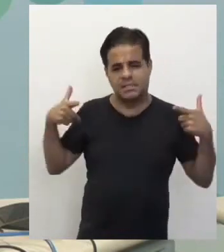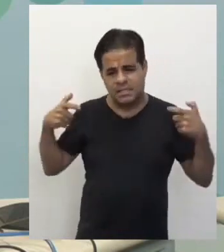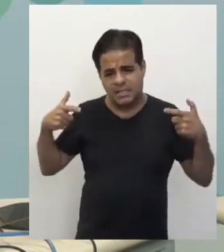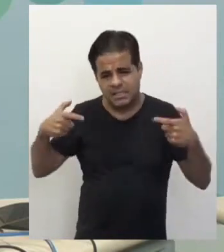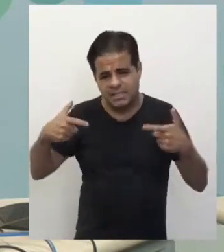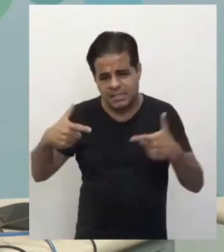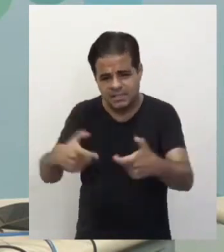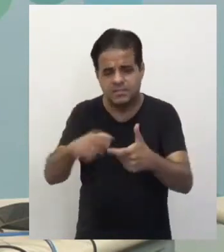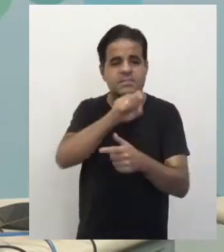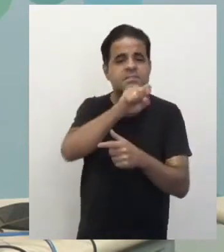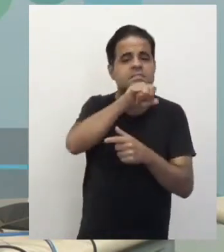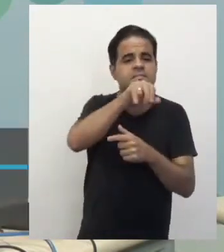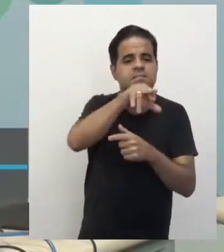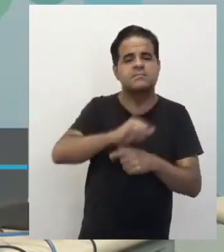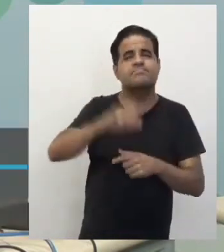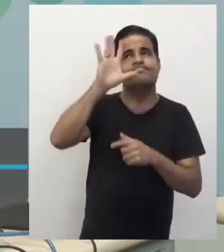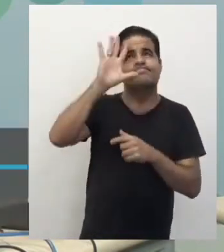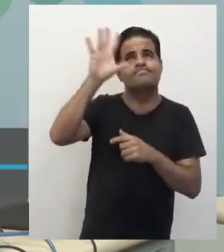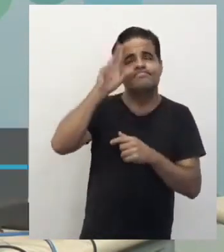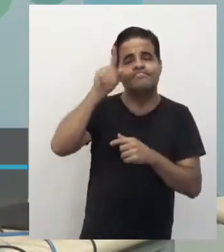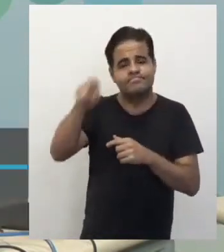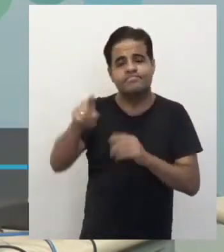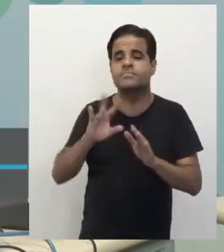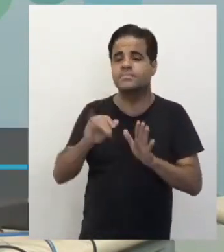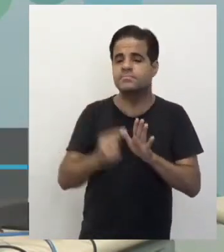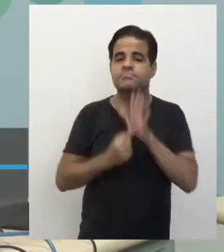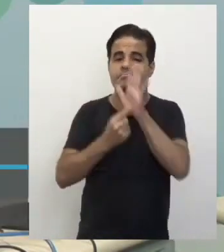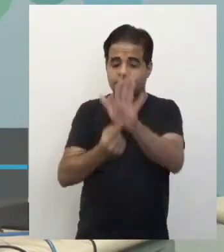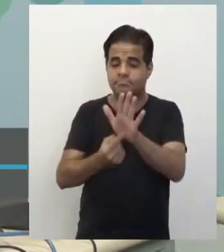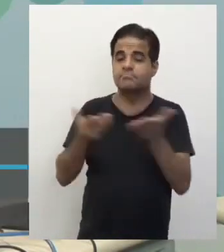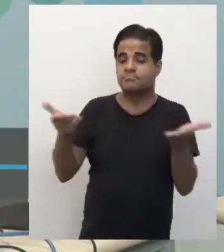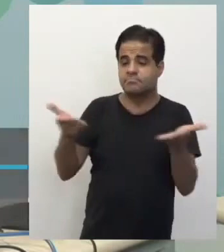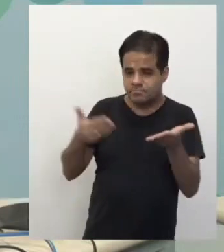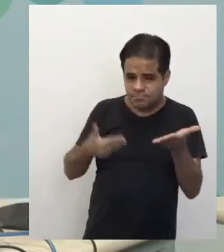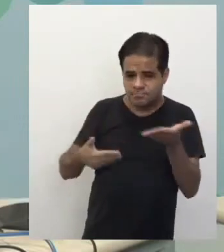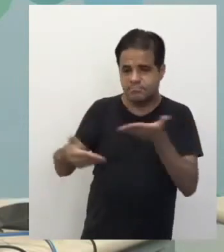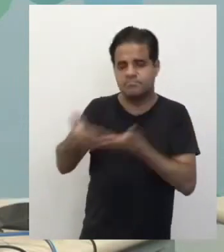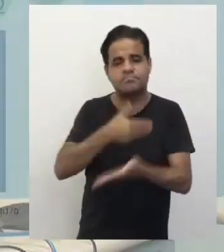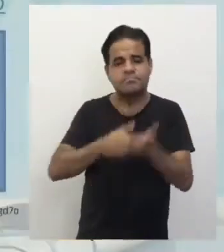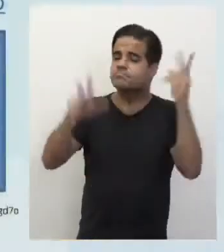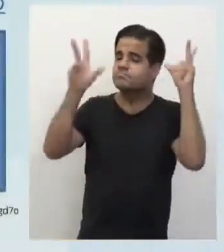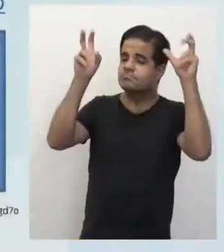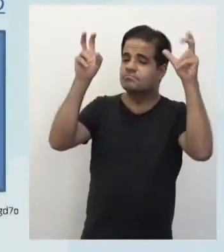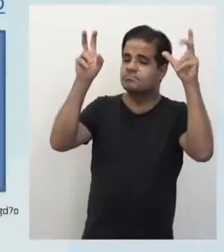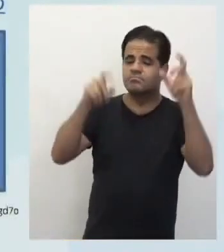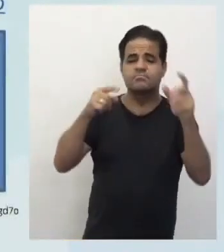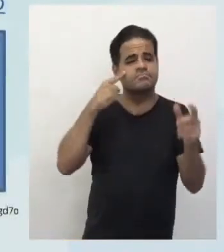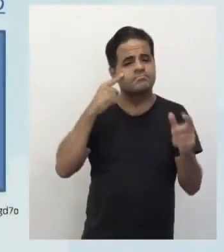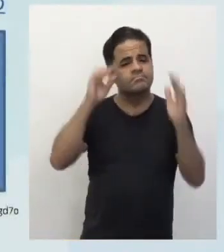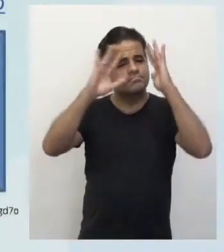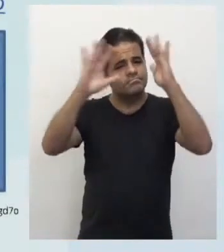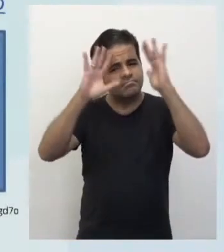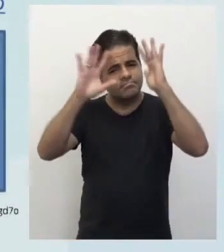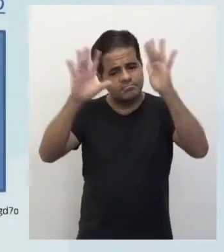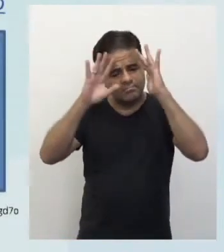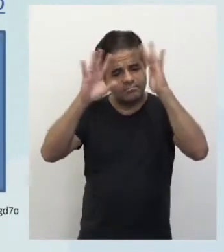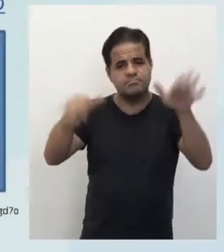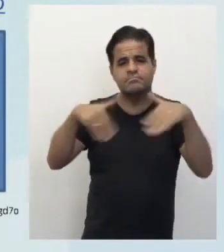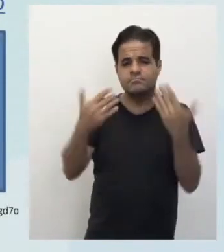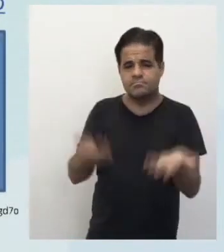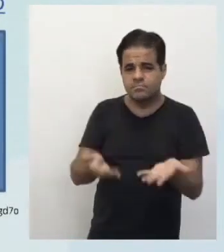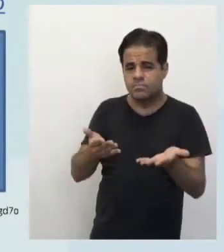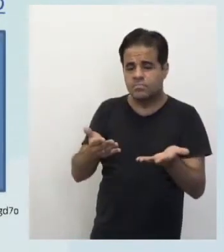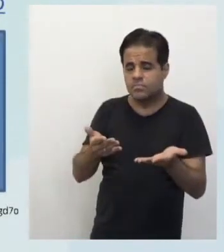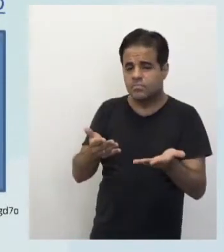Síria. Pensando nisso, vai aparecer na tela para vocês agora uma questão para vocês refletirem e responderem no nosso